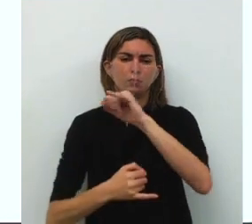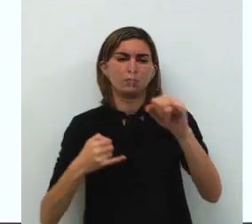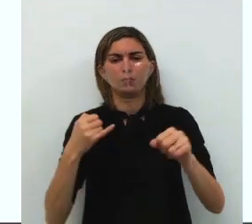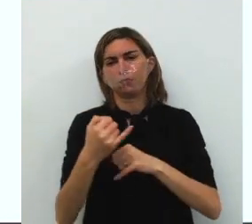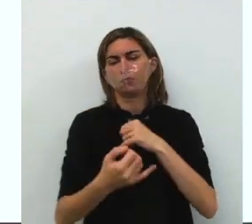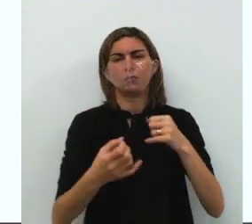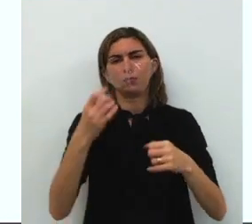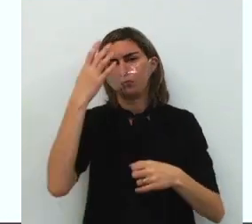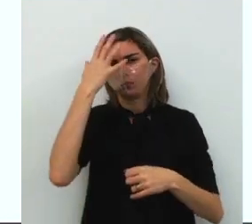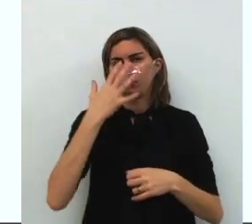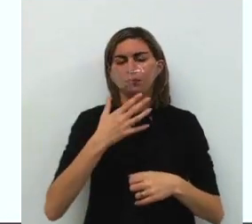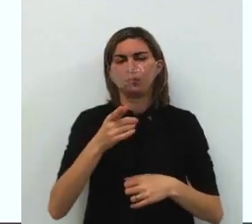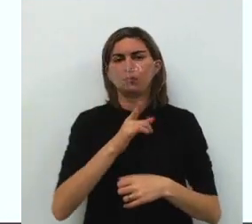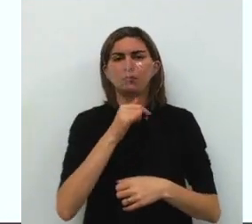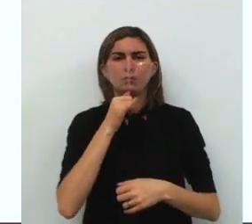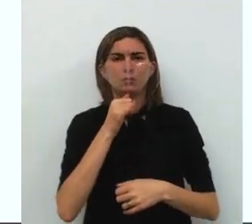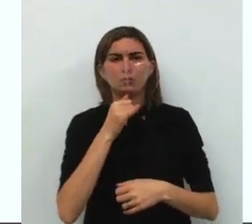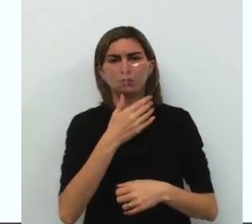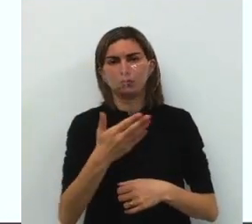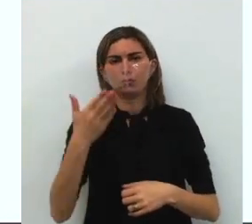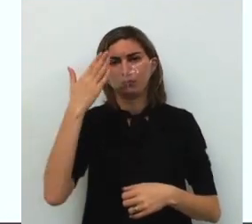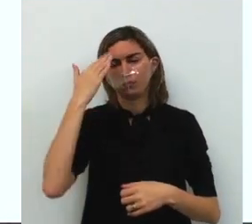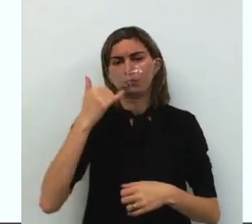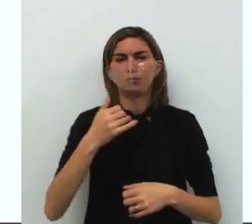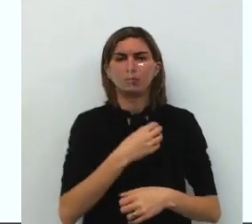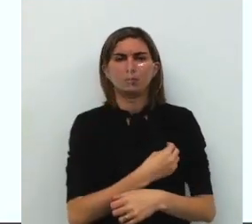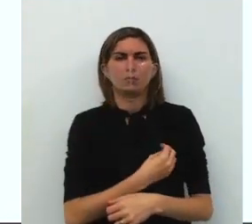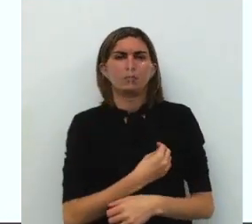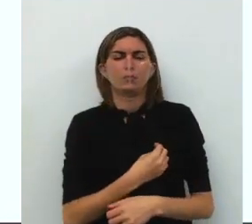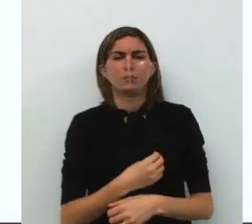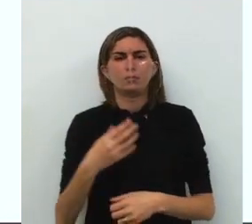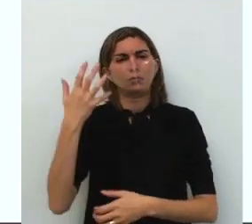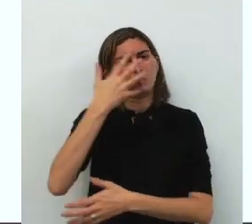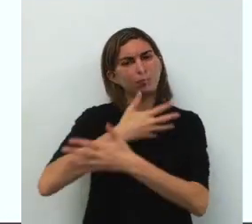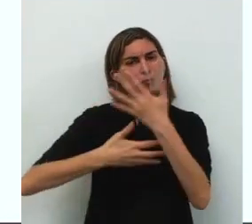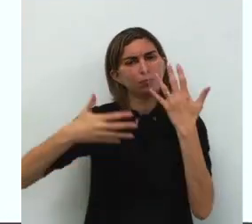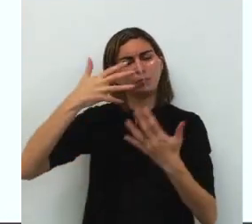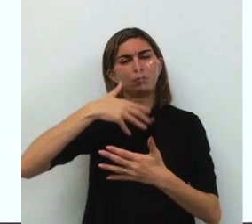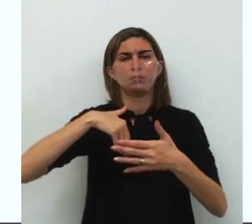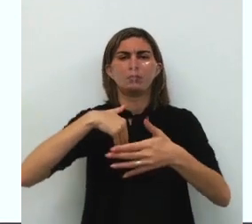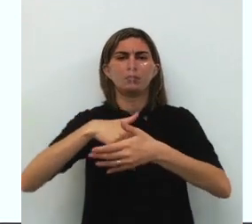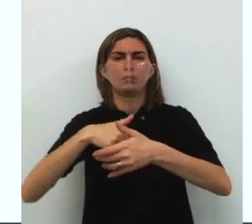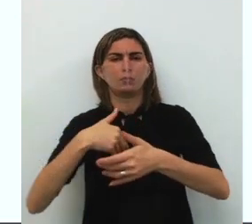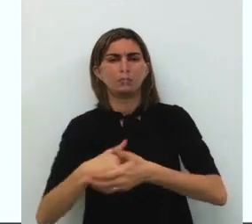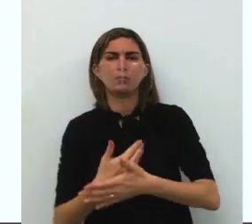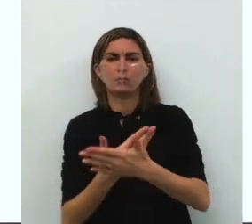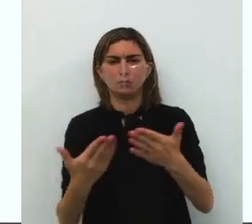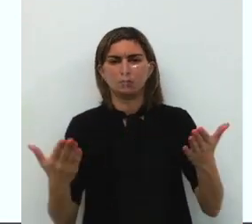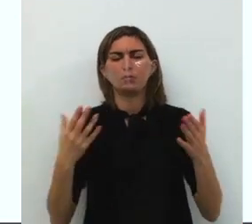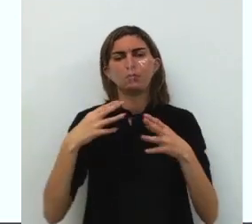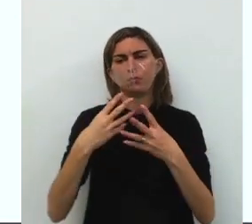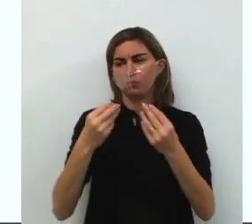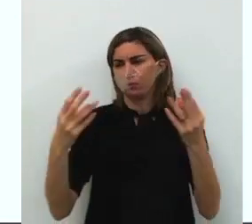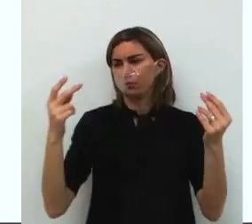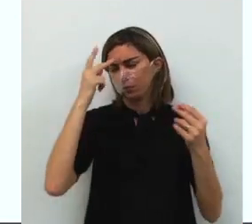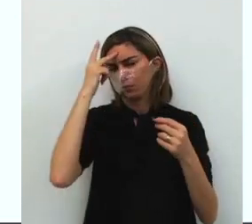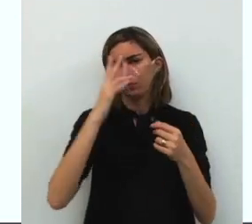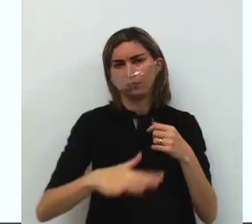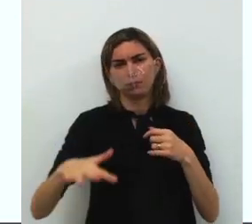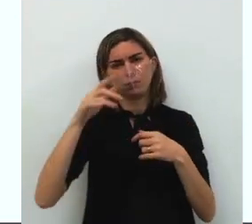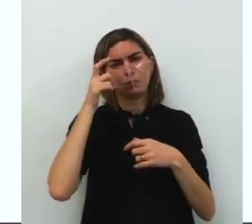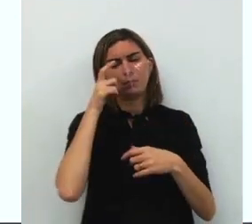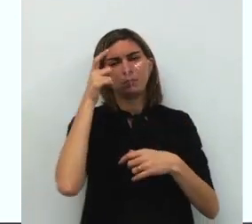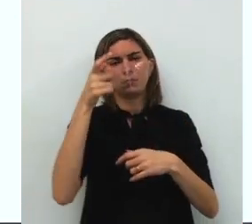você não leva muito a sério, por exemplo, saber a vida de um cantor, de um jogador, isso aí para muita gente pode